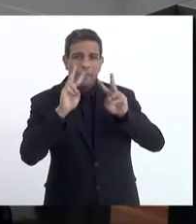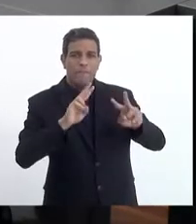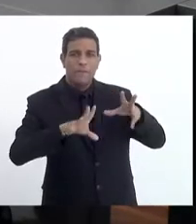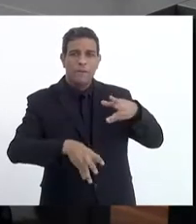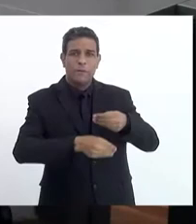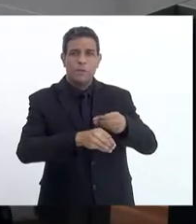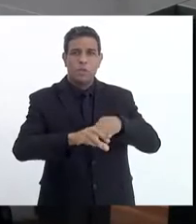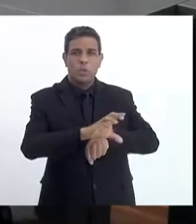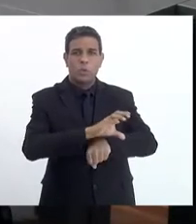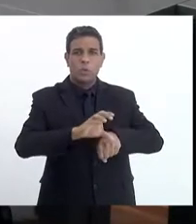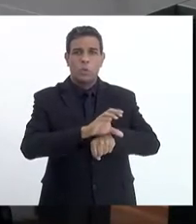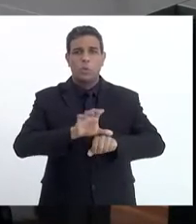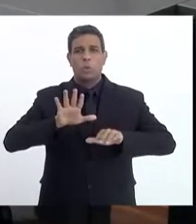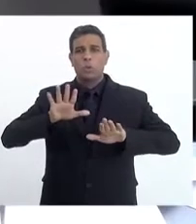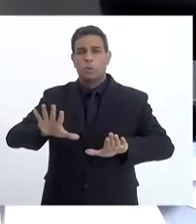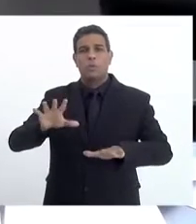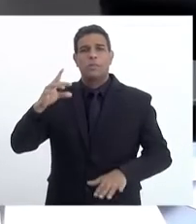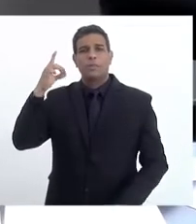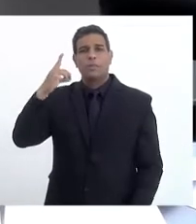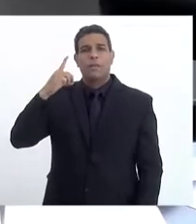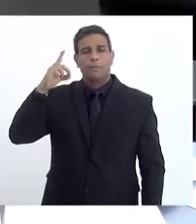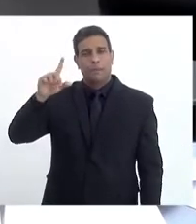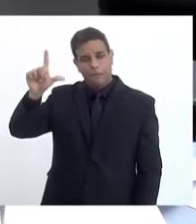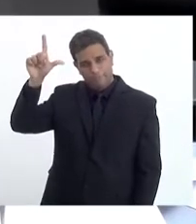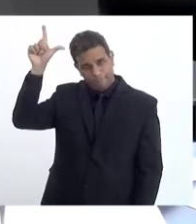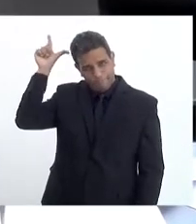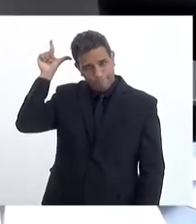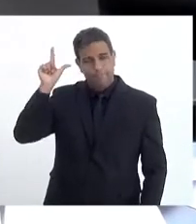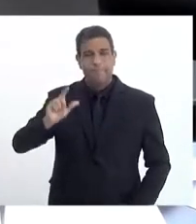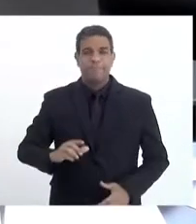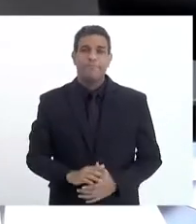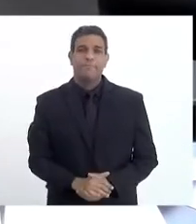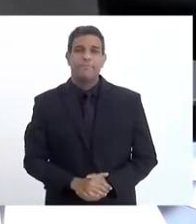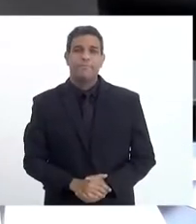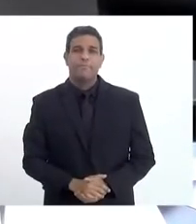presidente. Deputado Luiz Paulo.